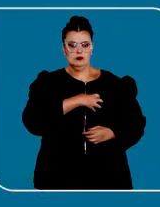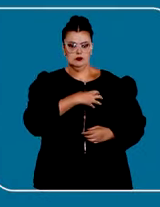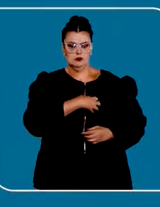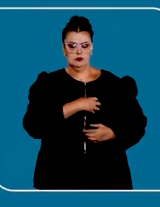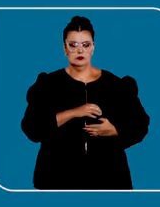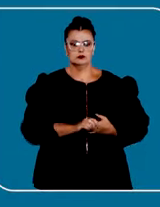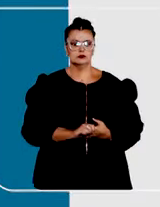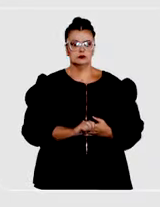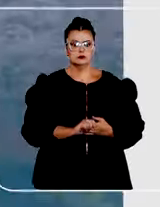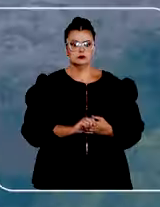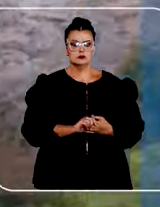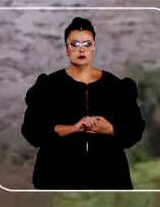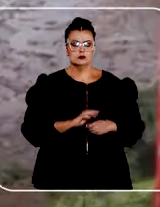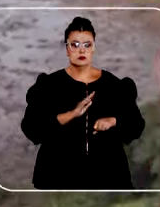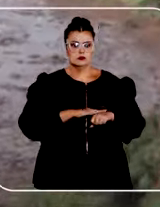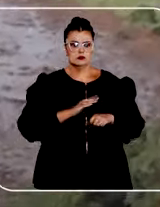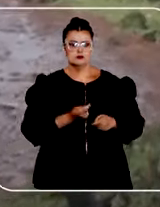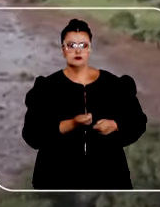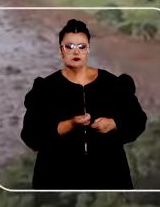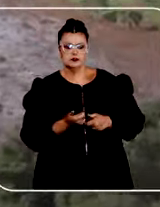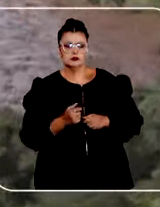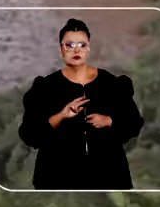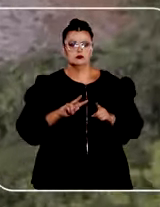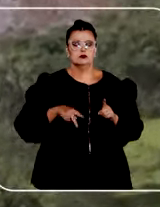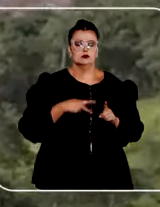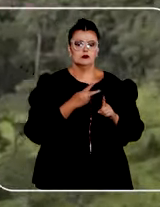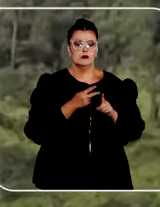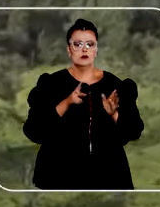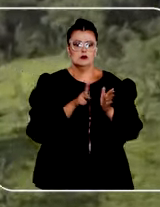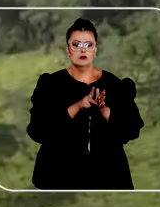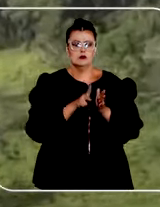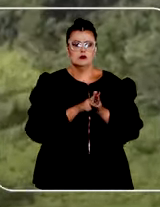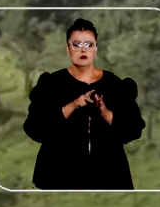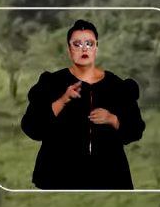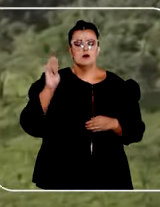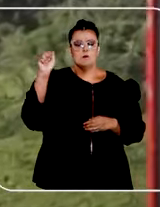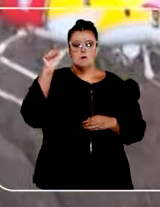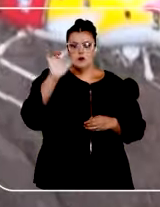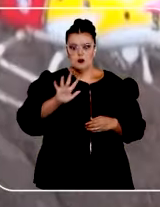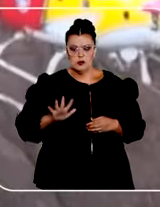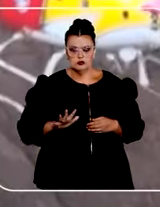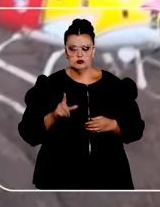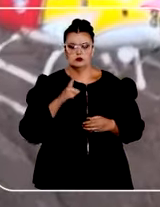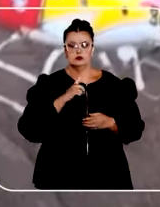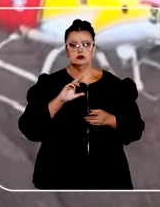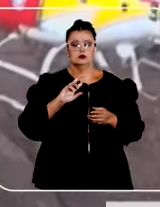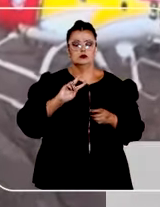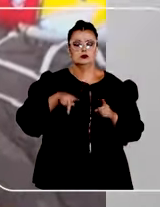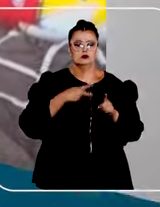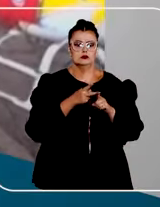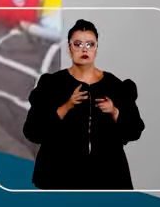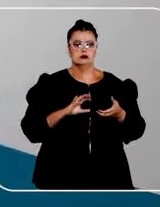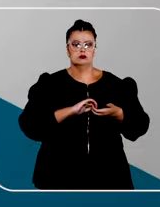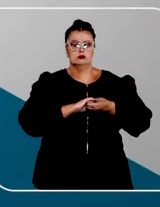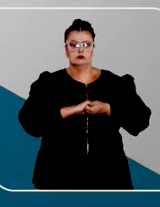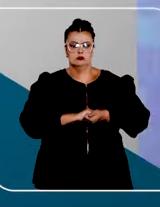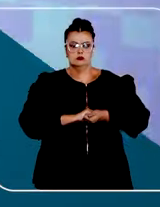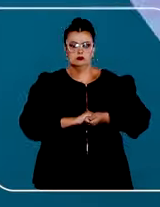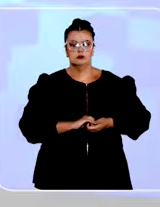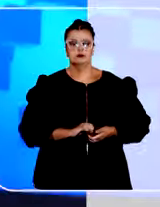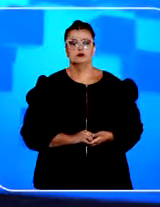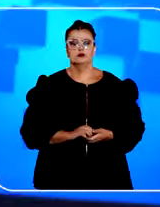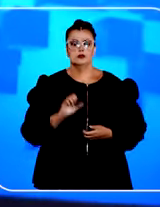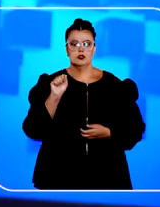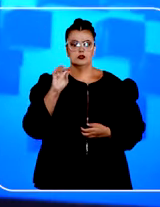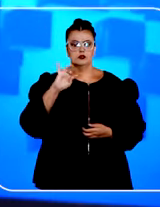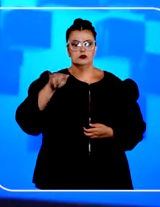baiana e mais indenização por morte na tragédia de Brumadinho é ajustada a valores fixados em acordo o